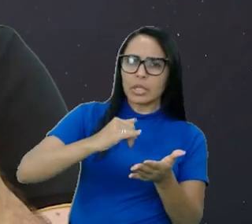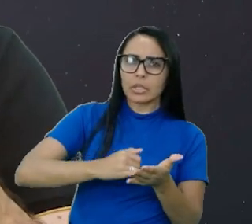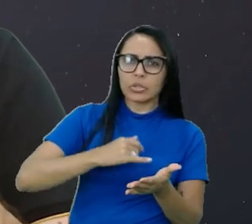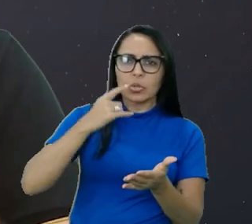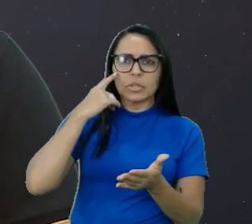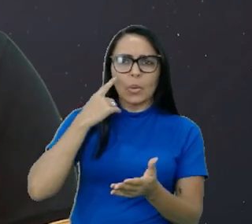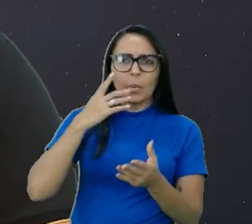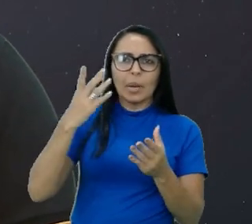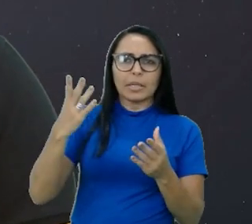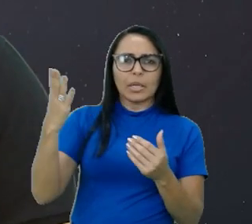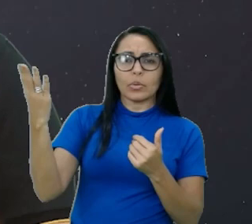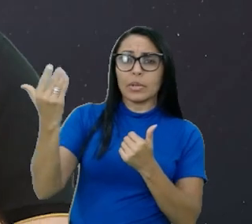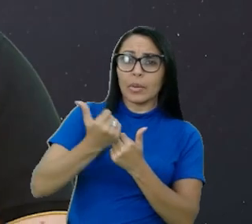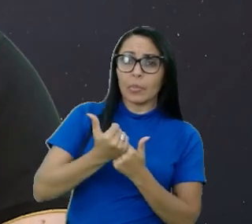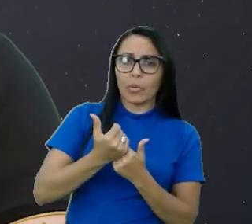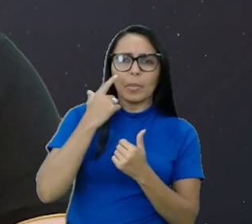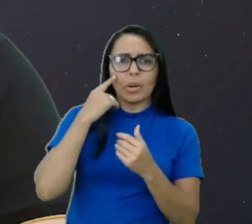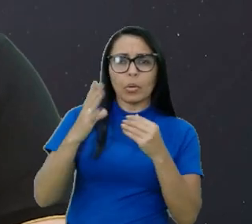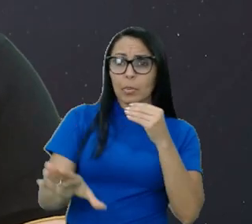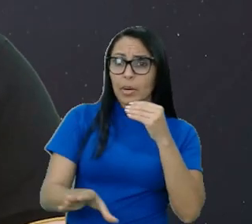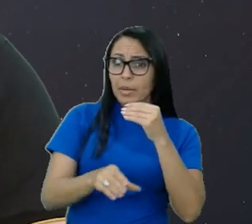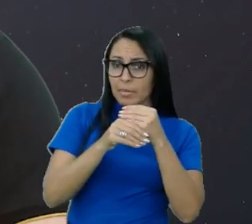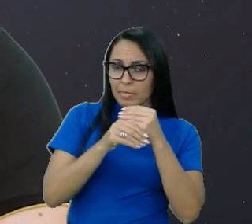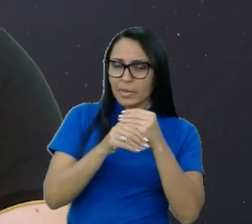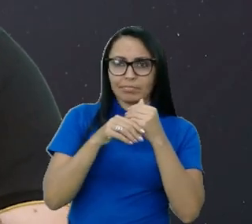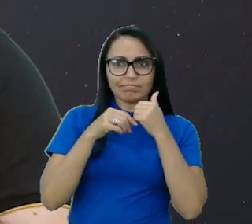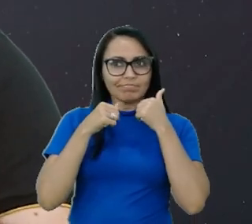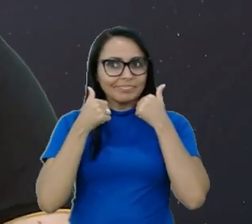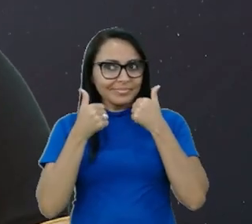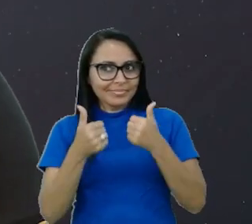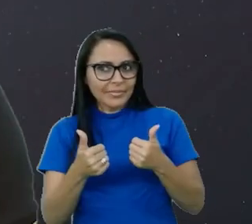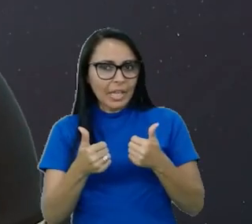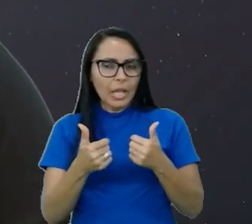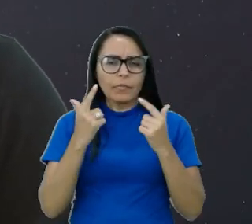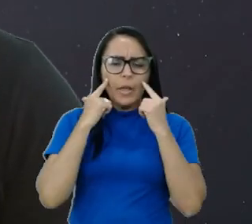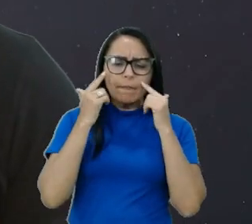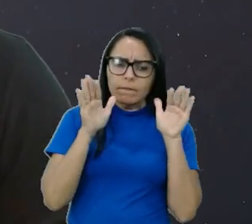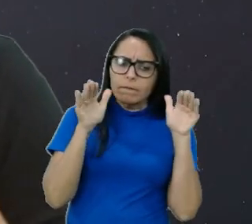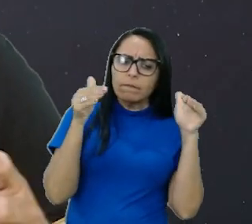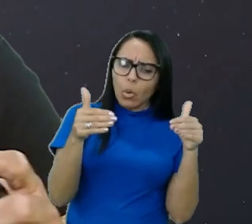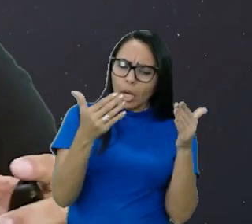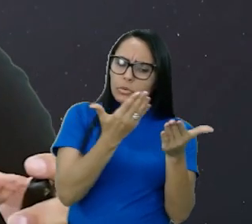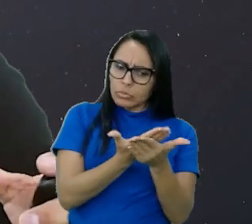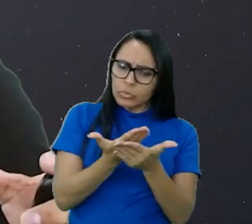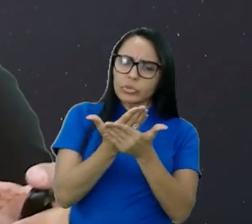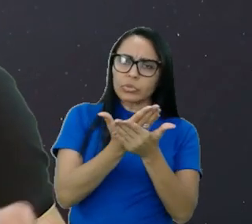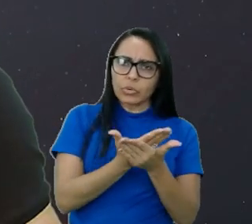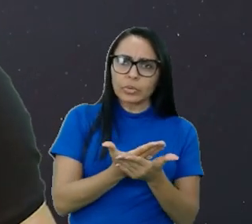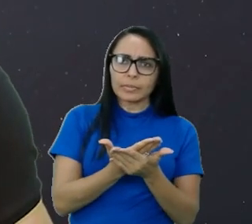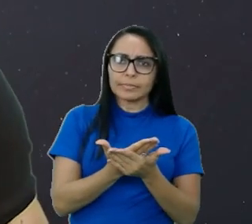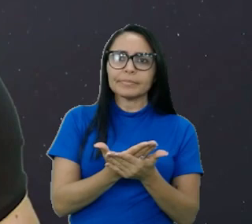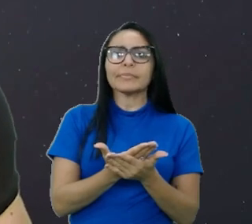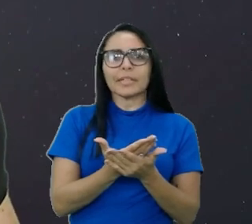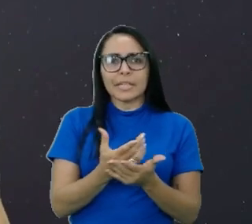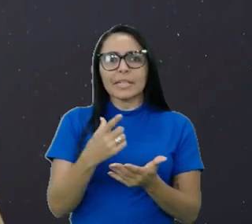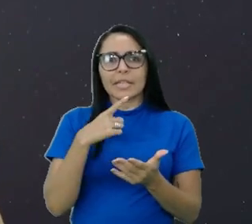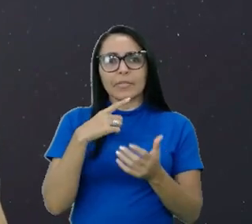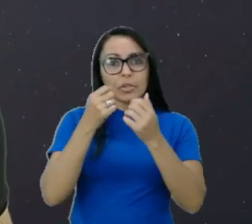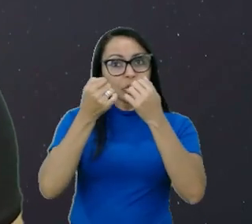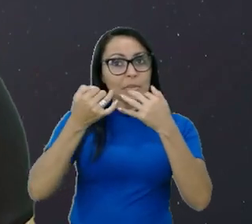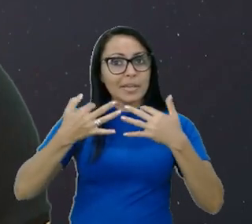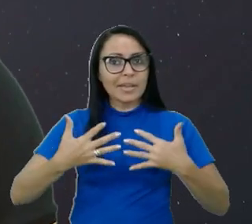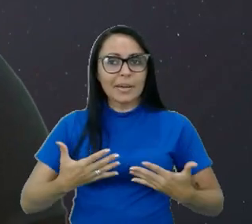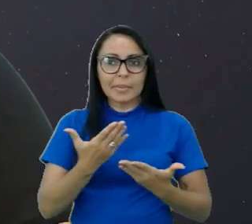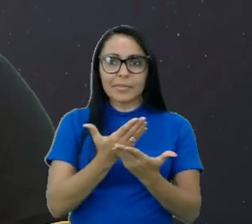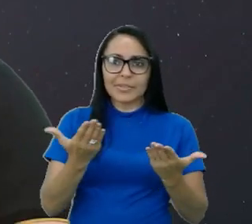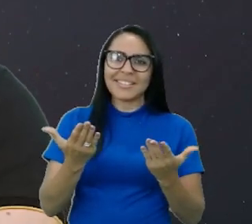nosso material de apoio para complementar teu estudo, tá certo? E fica focado aqui no que tio Valtinho tem para